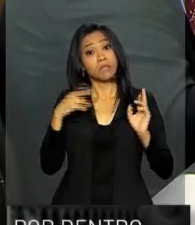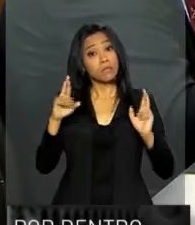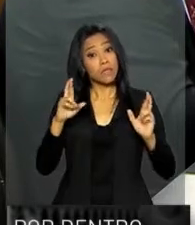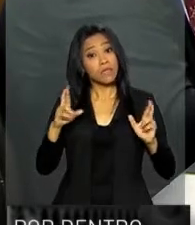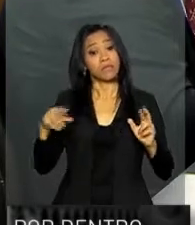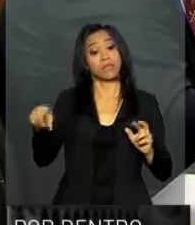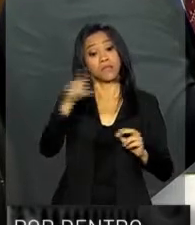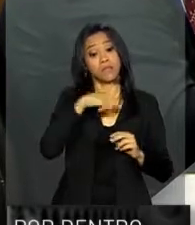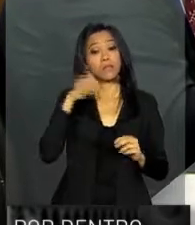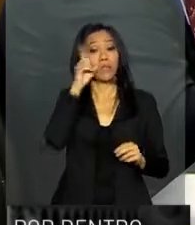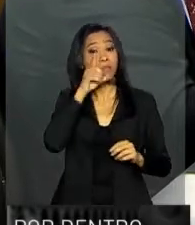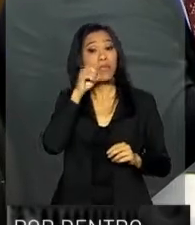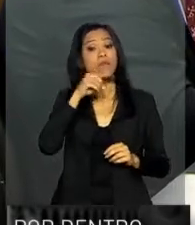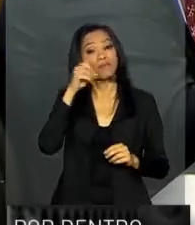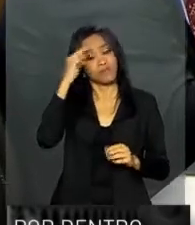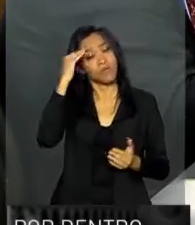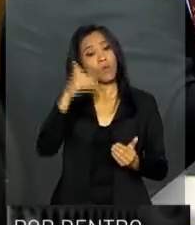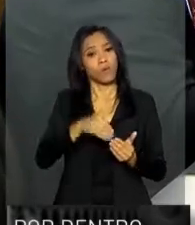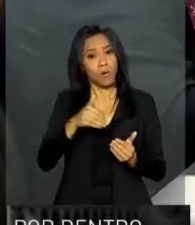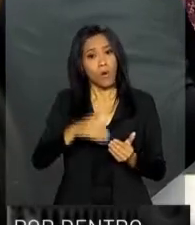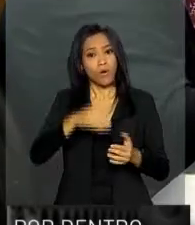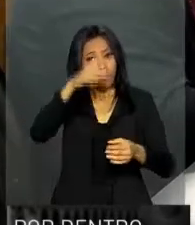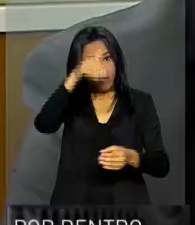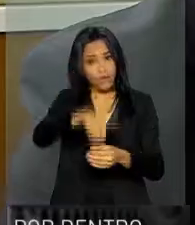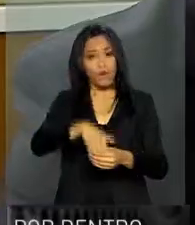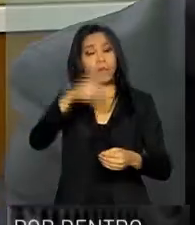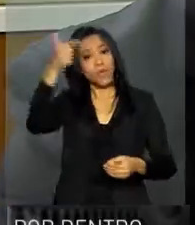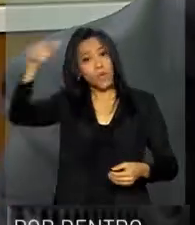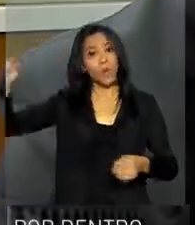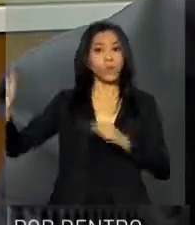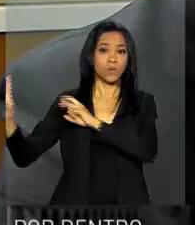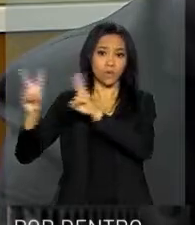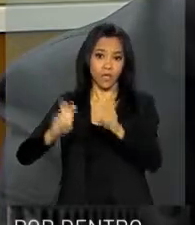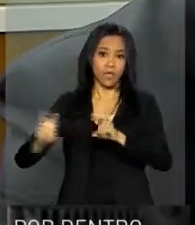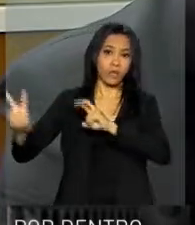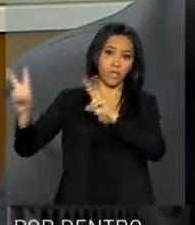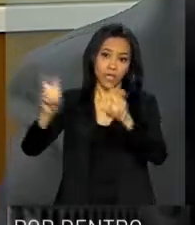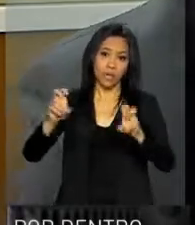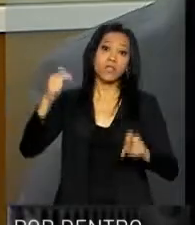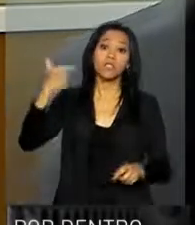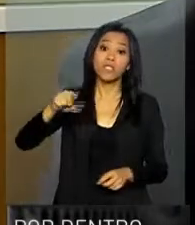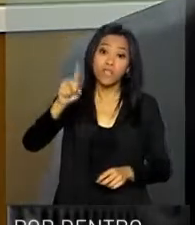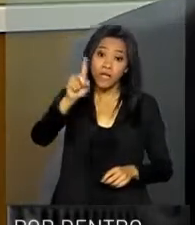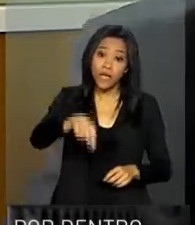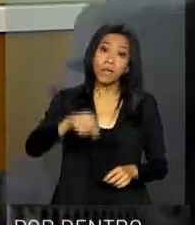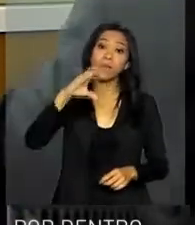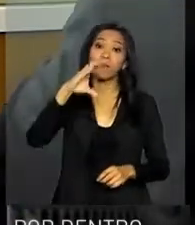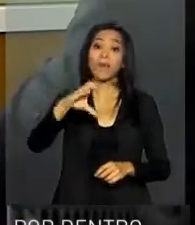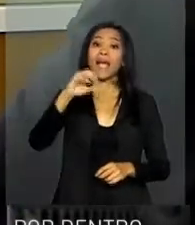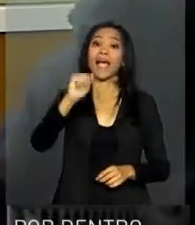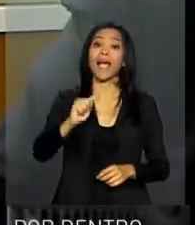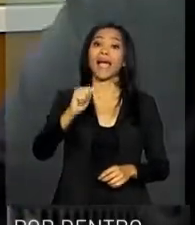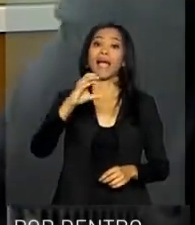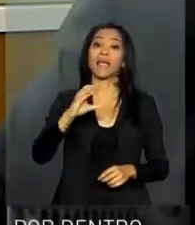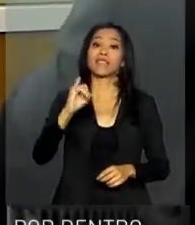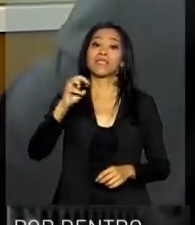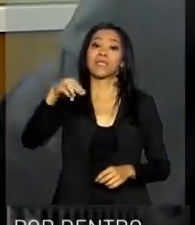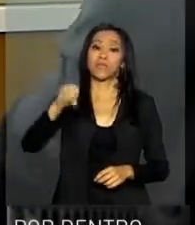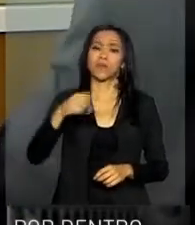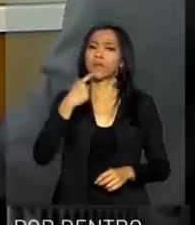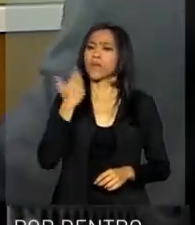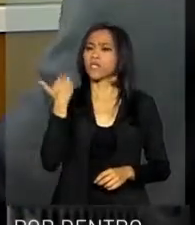prova e façam seguir e que vem outros debates inclusive dos cassinos que é importante que seja debatido no brasil tinha em portugal recentemente